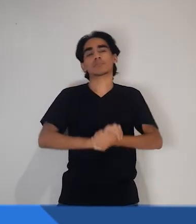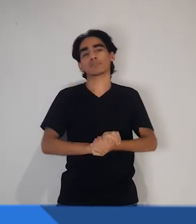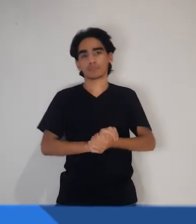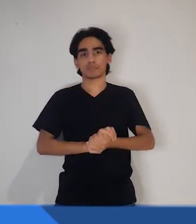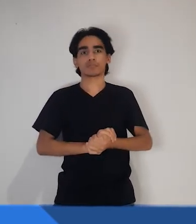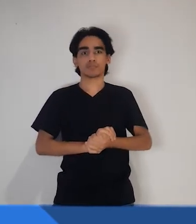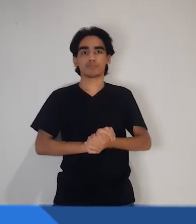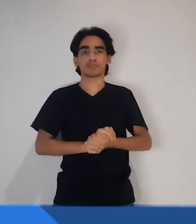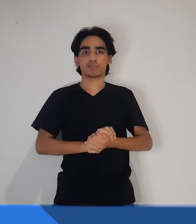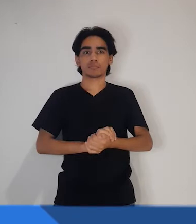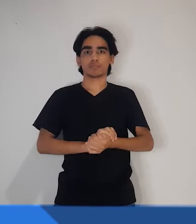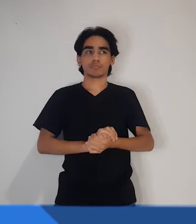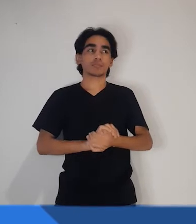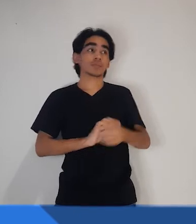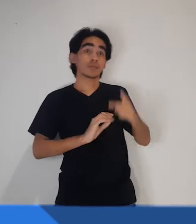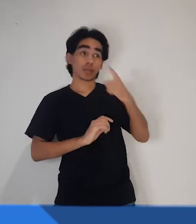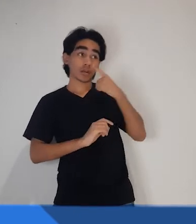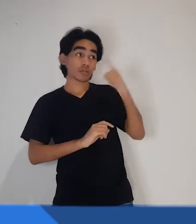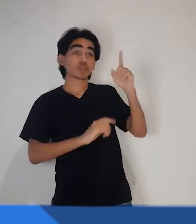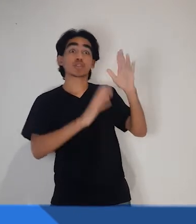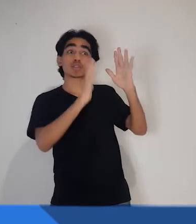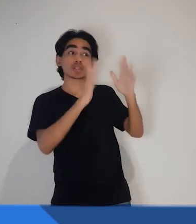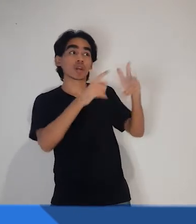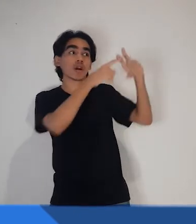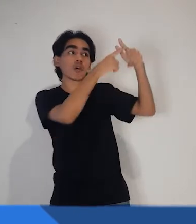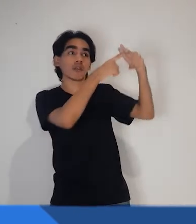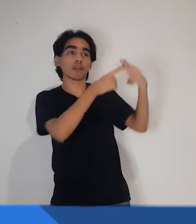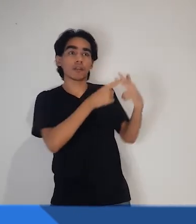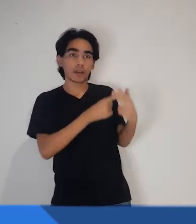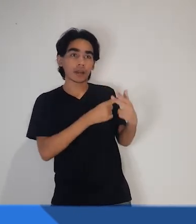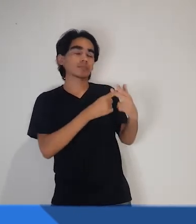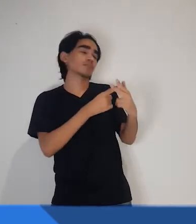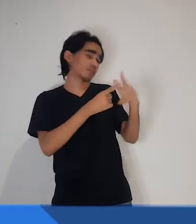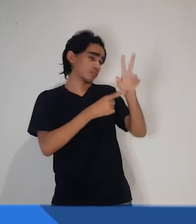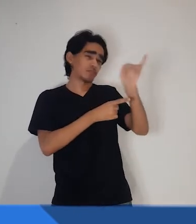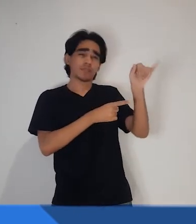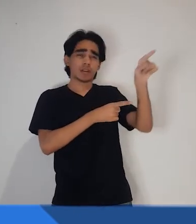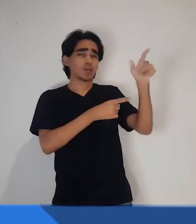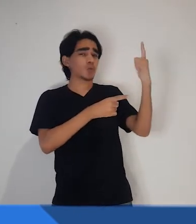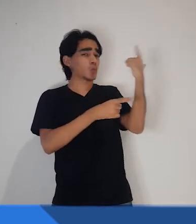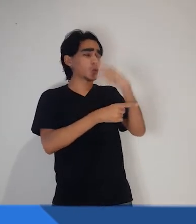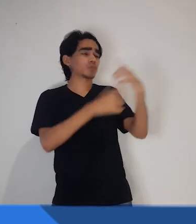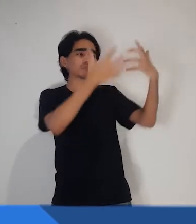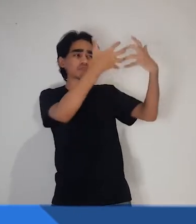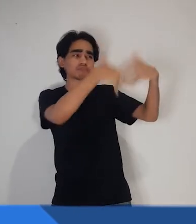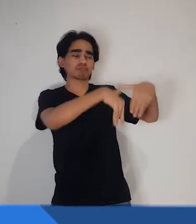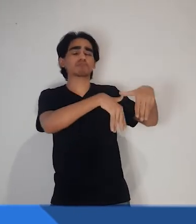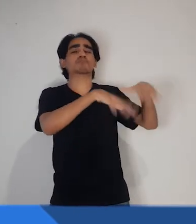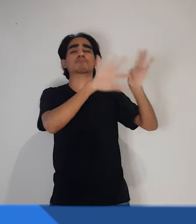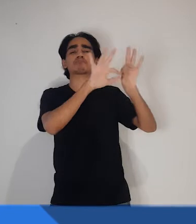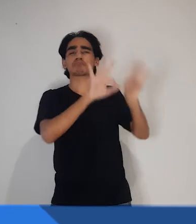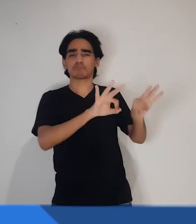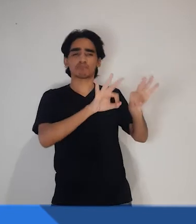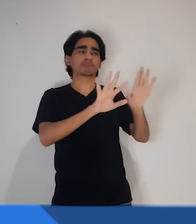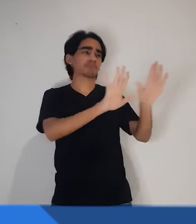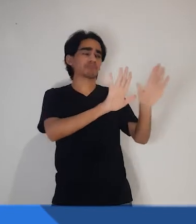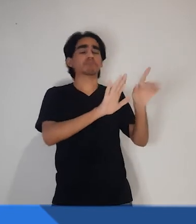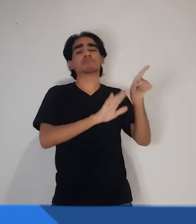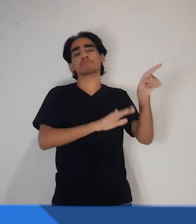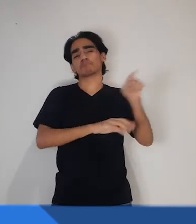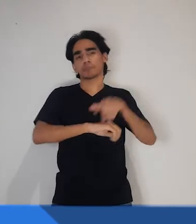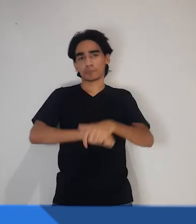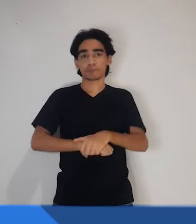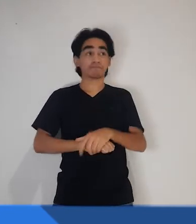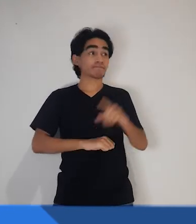da forma que eu configurei, a questão já vai funcionar. Então, eu clico em salvar mudanças. Olha só, questão número